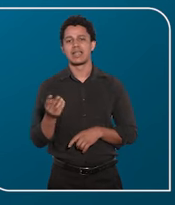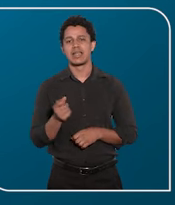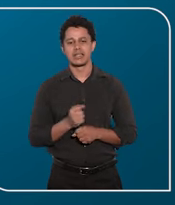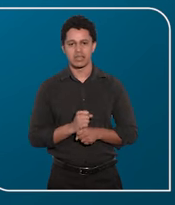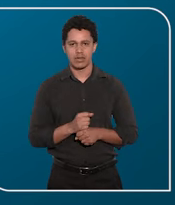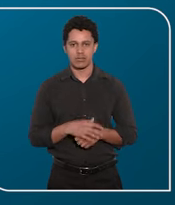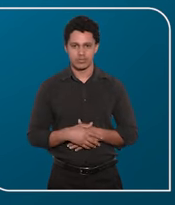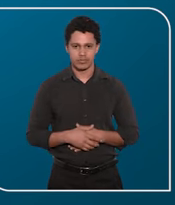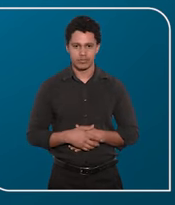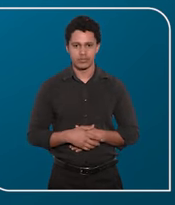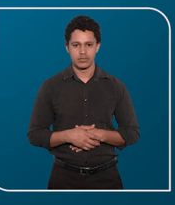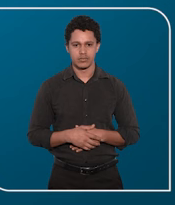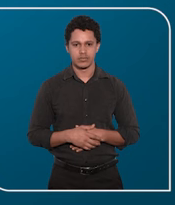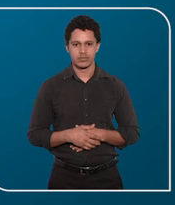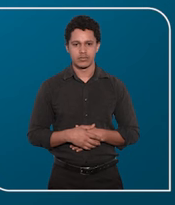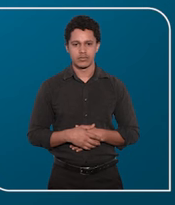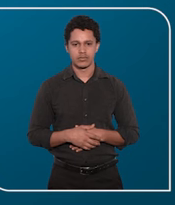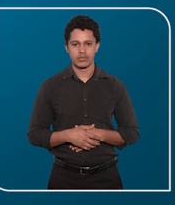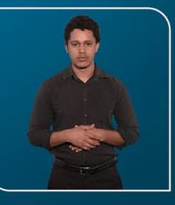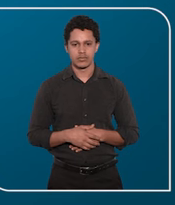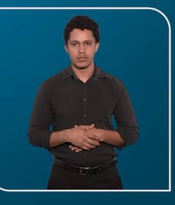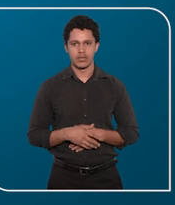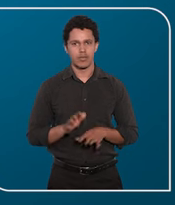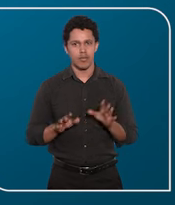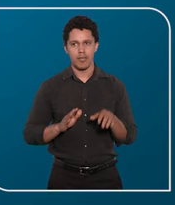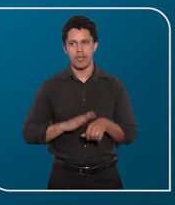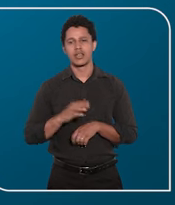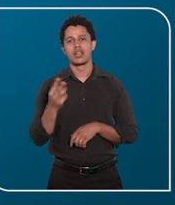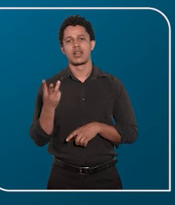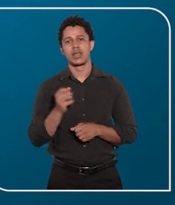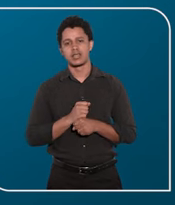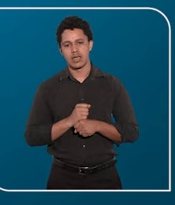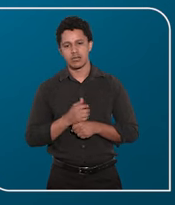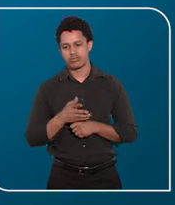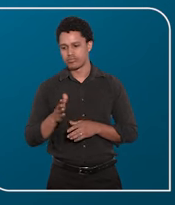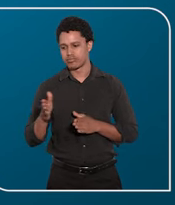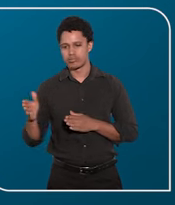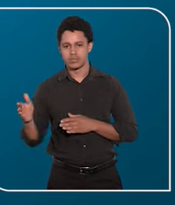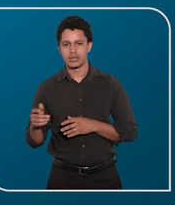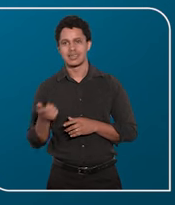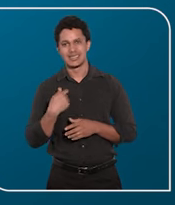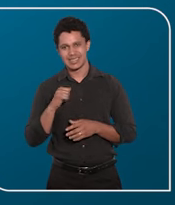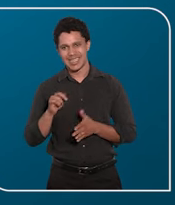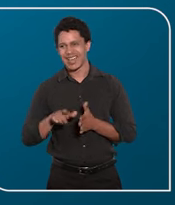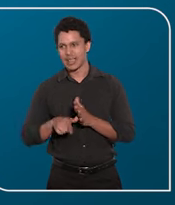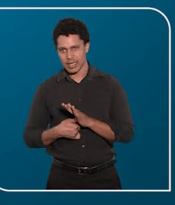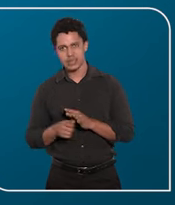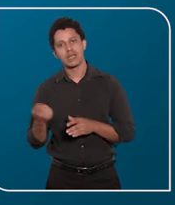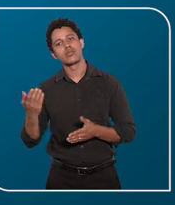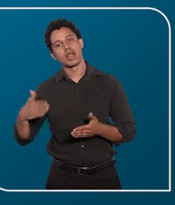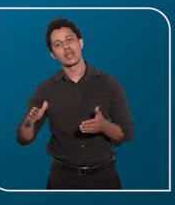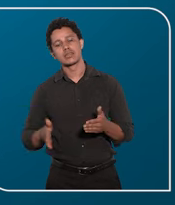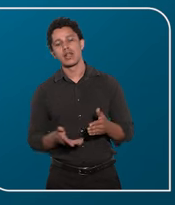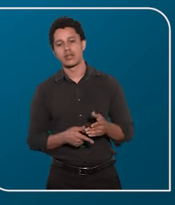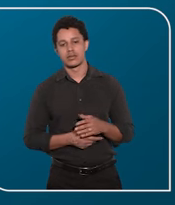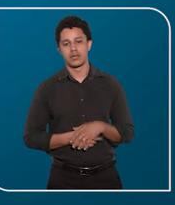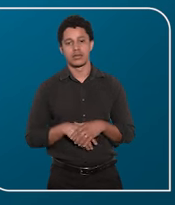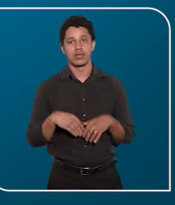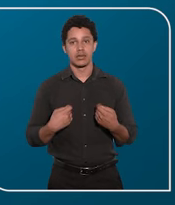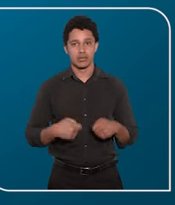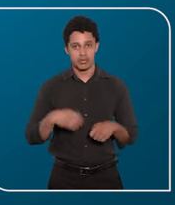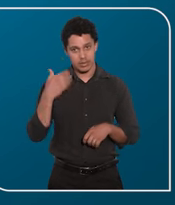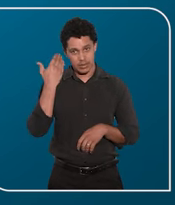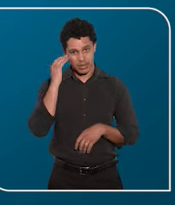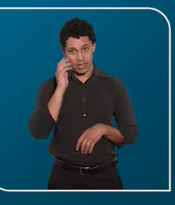anuidades, por mais de 3 valores contribuições anuais. E aí, o que a gente precisa entender? O Supremo, quando dá